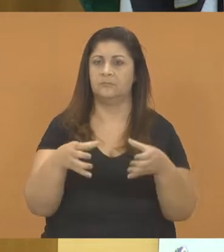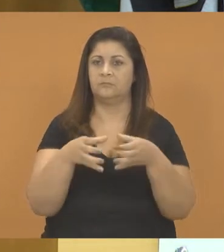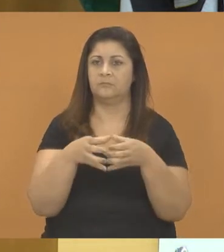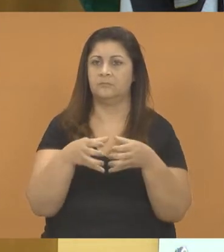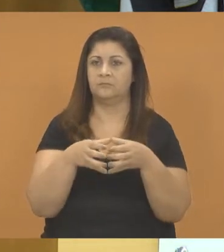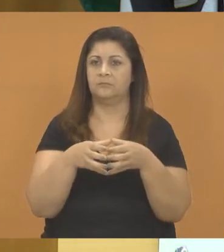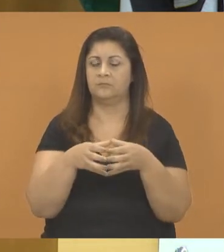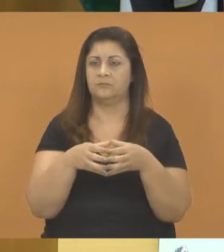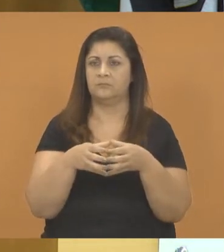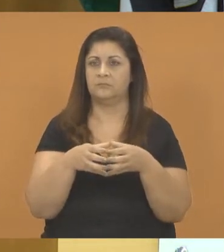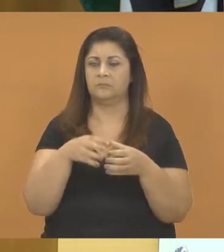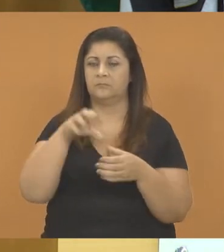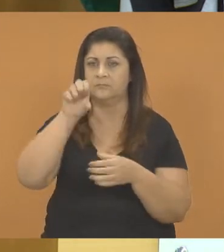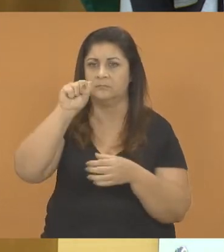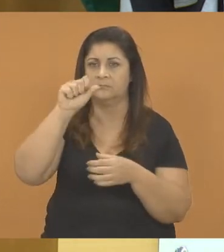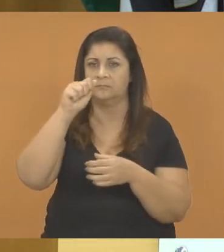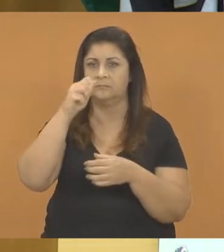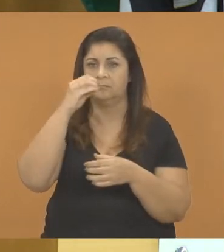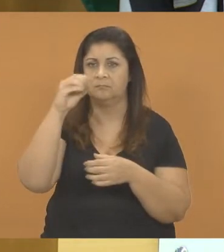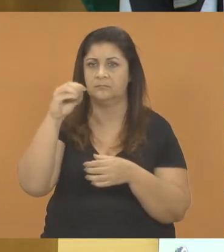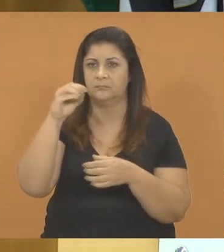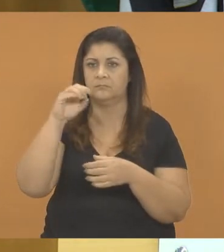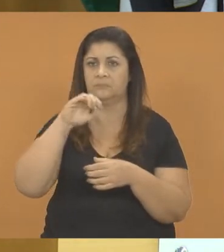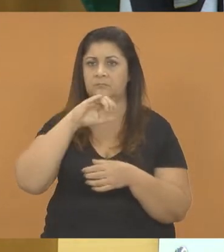fernandes no são joão